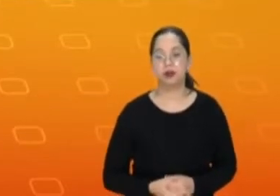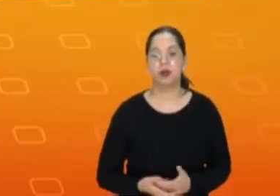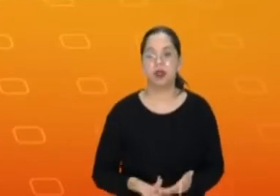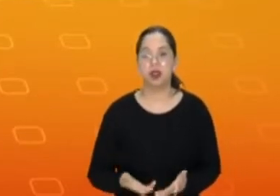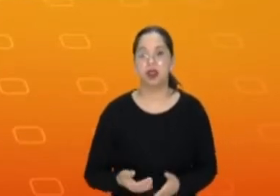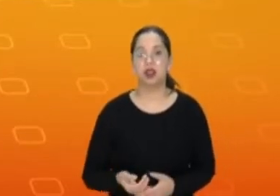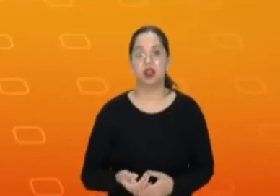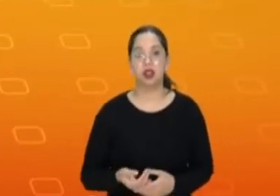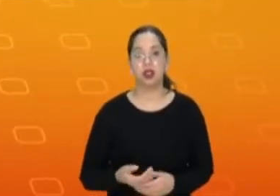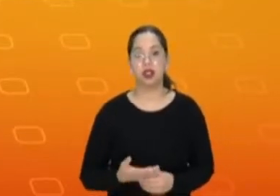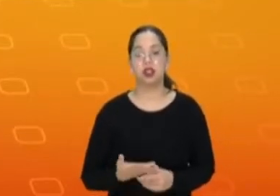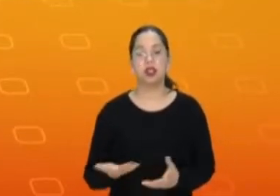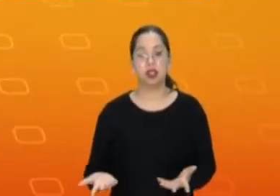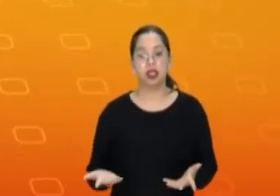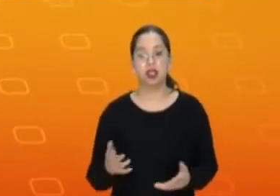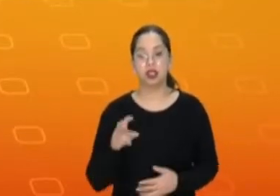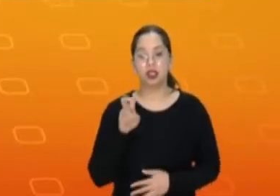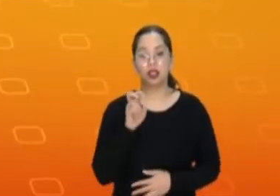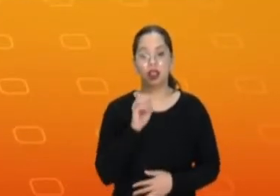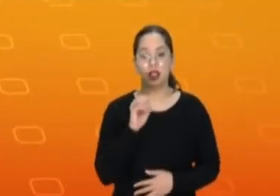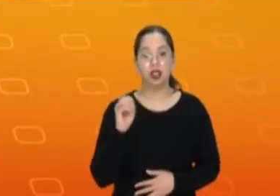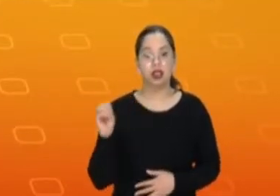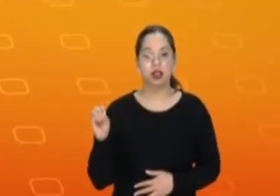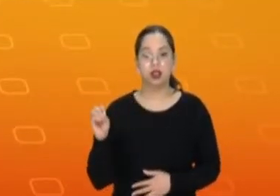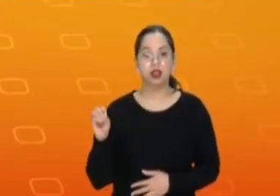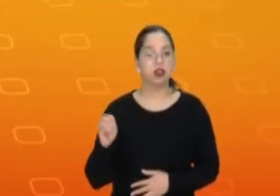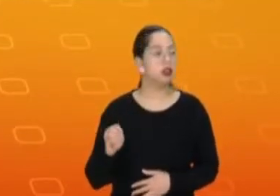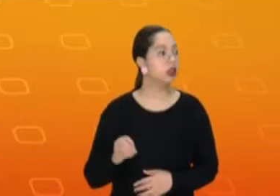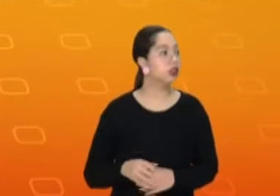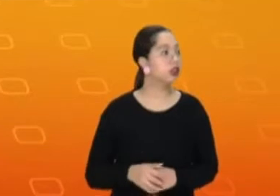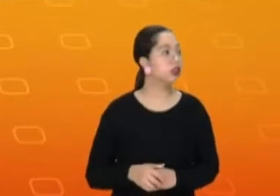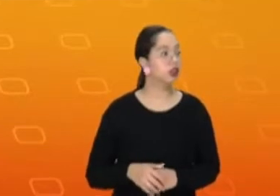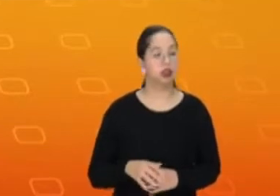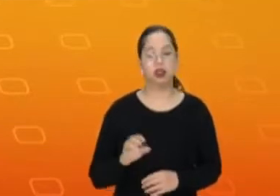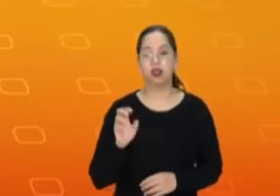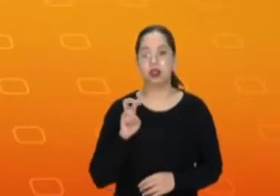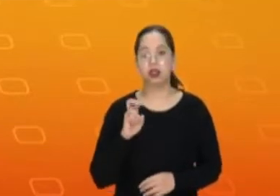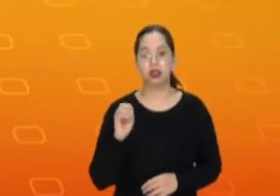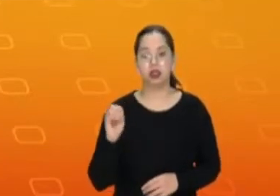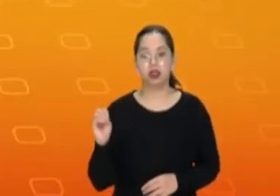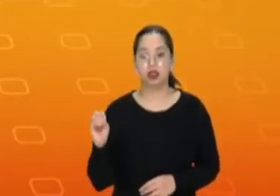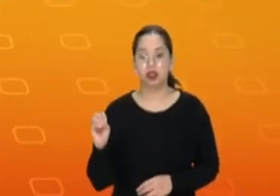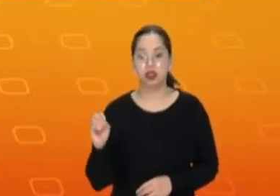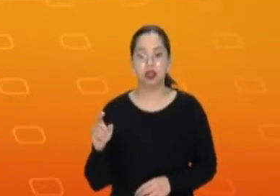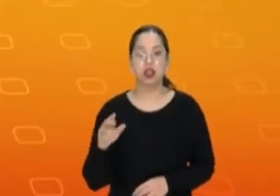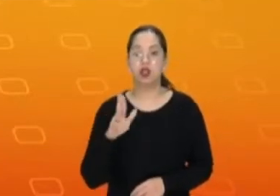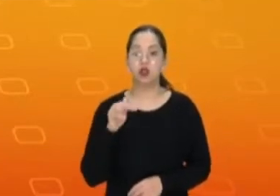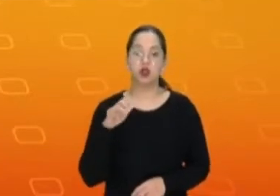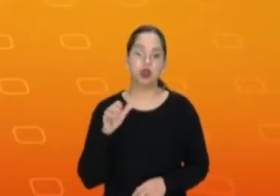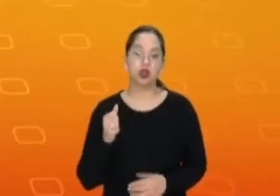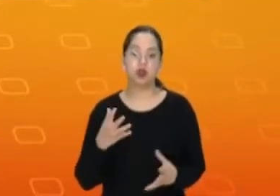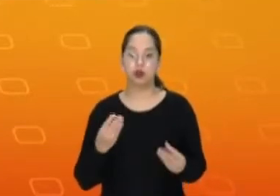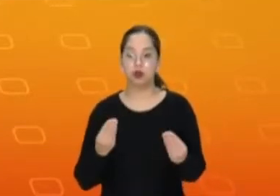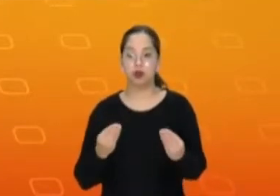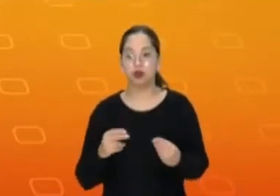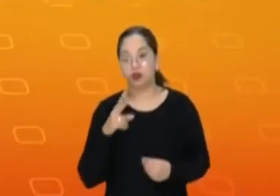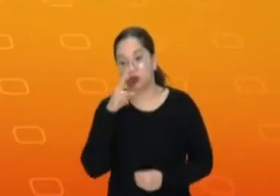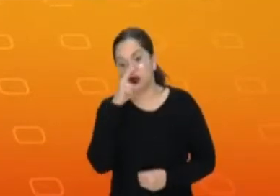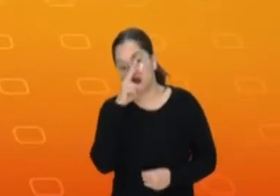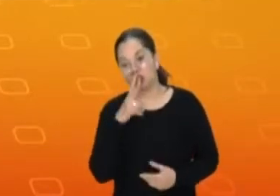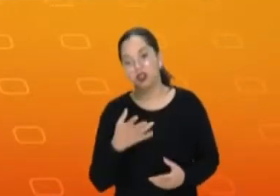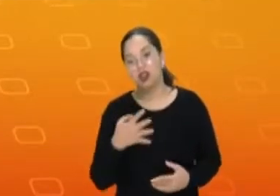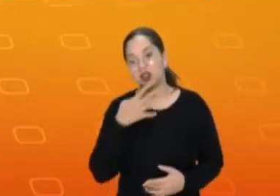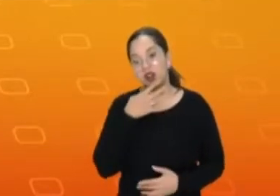que se diz, ementas de programação nos meus estudos, mas nunca foi muito forte. É óbvio que eu sou um cara que